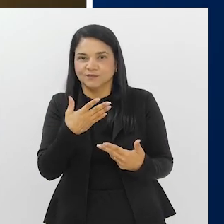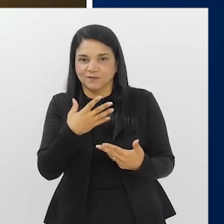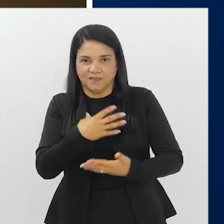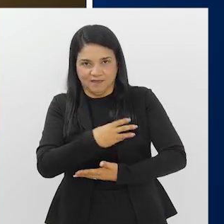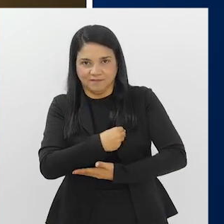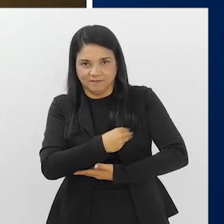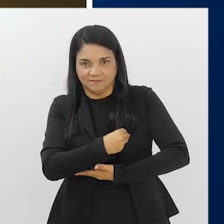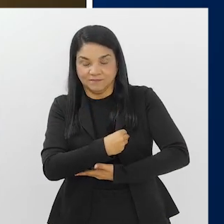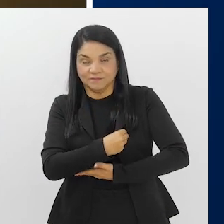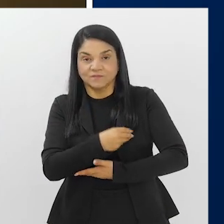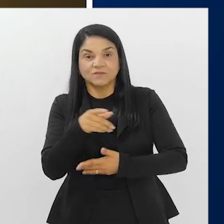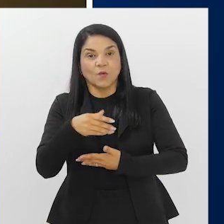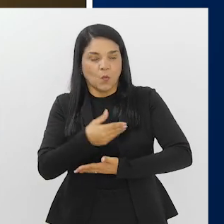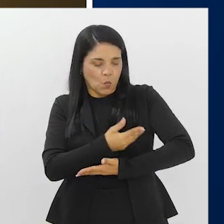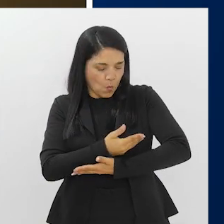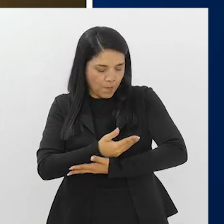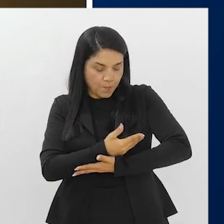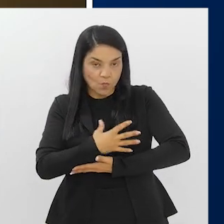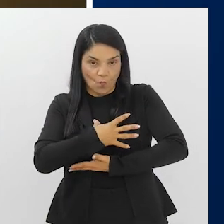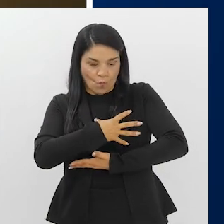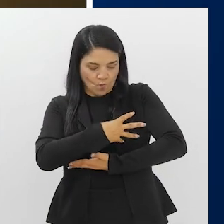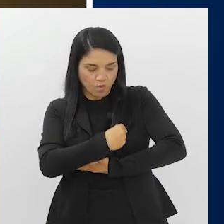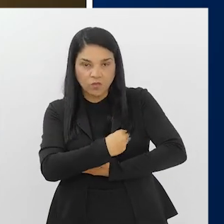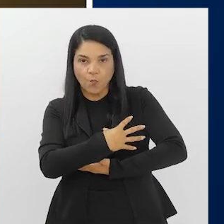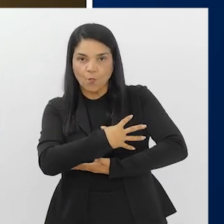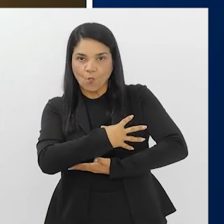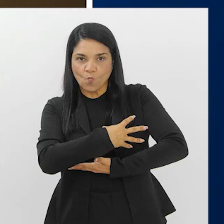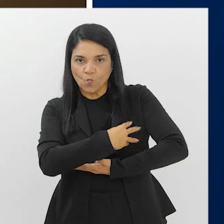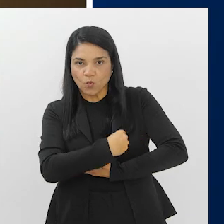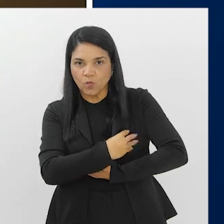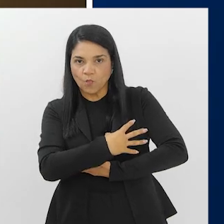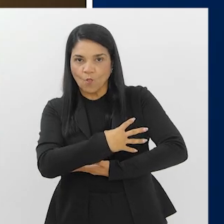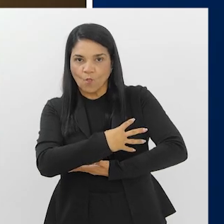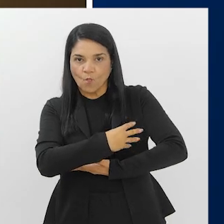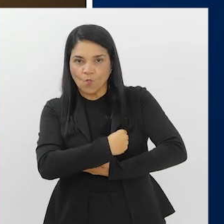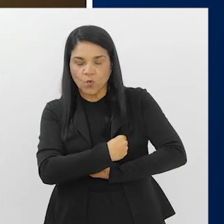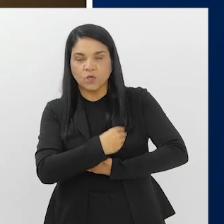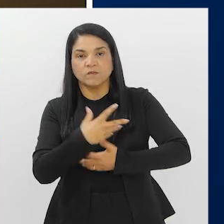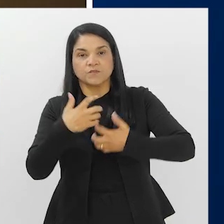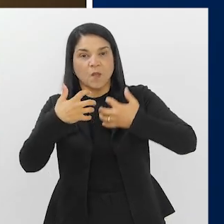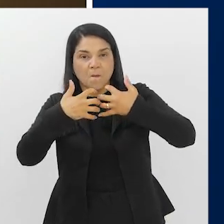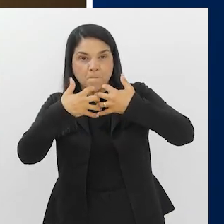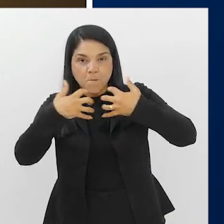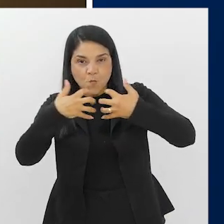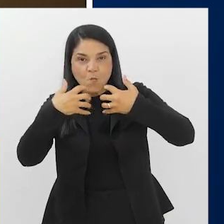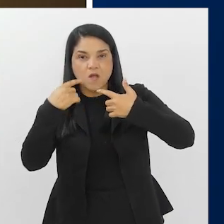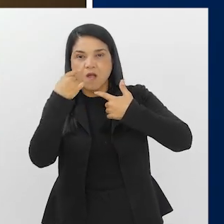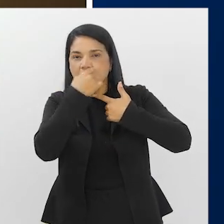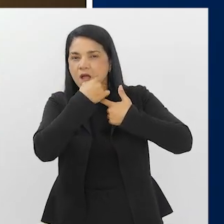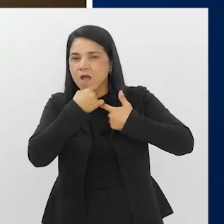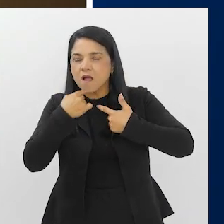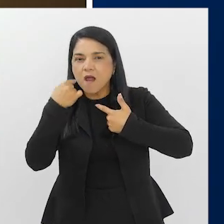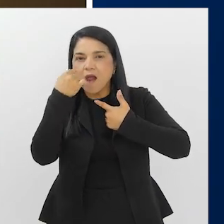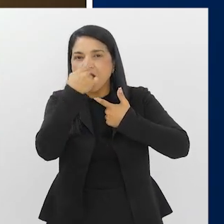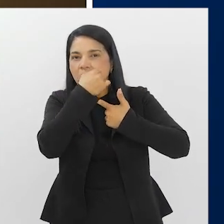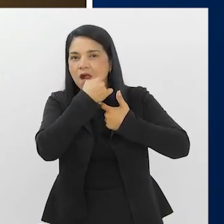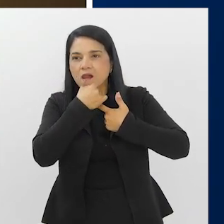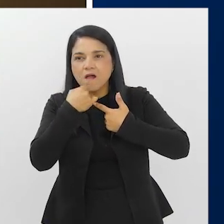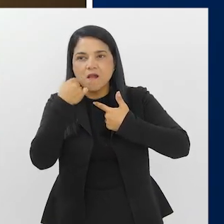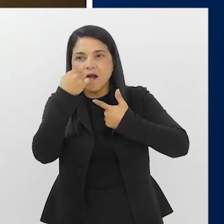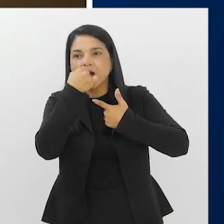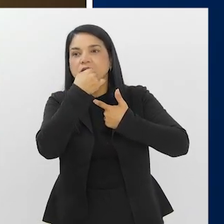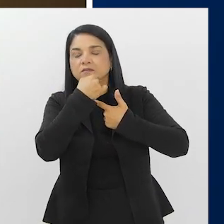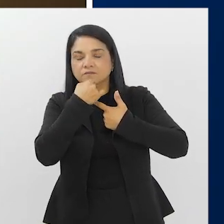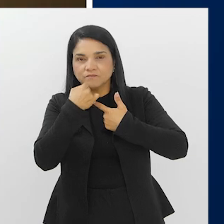Então, quando o bebê está mamando o peito da mãe, usando musculatura, né, toda da face,